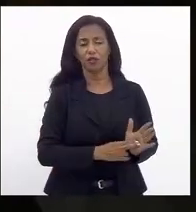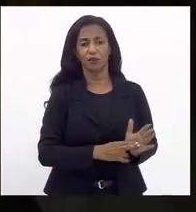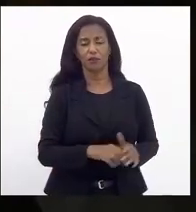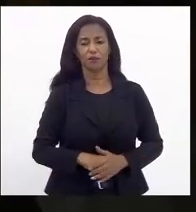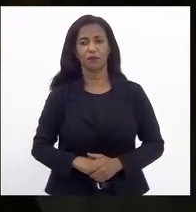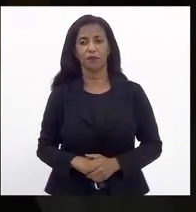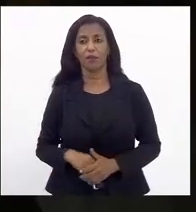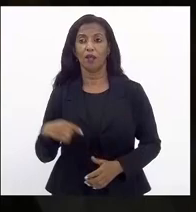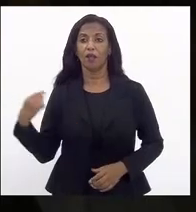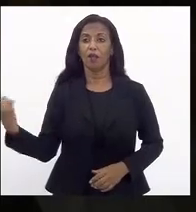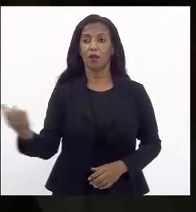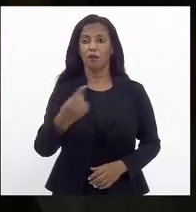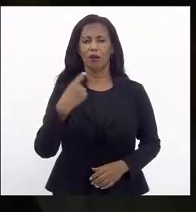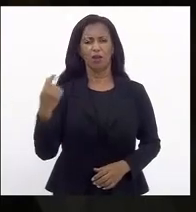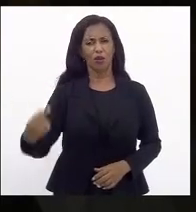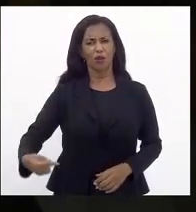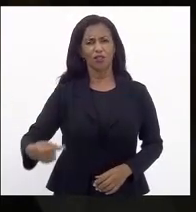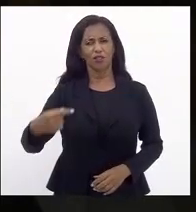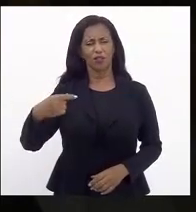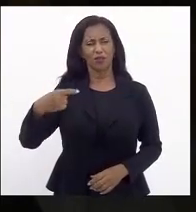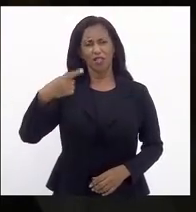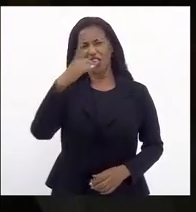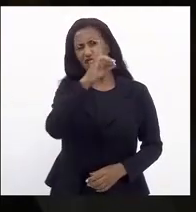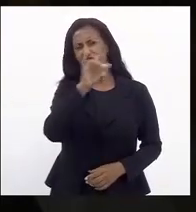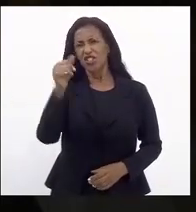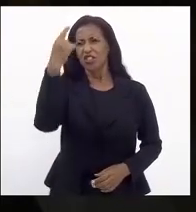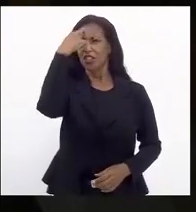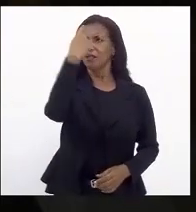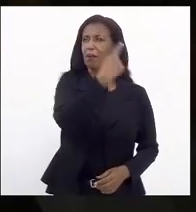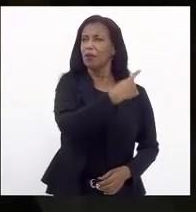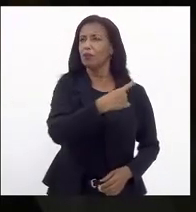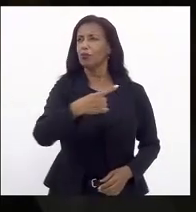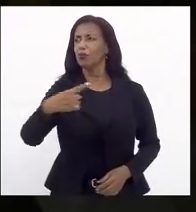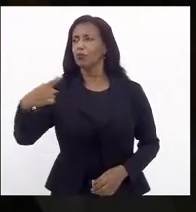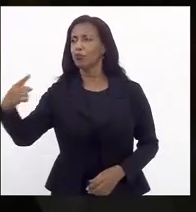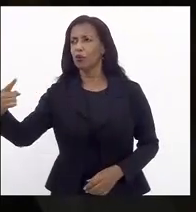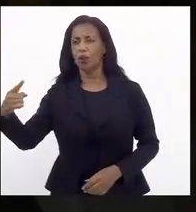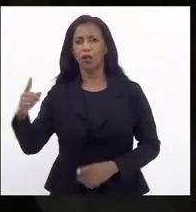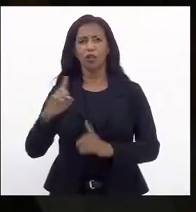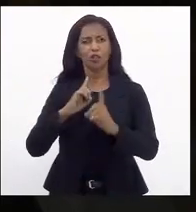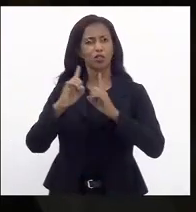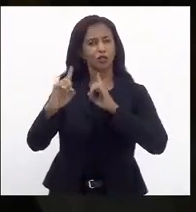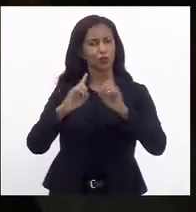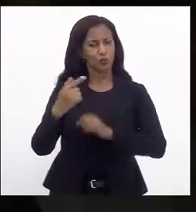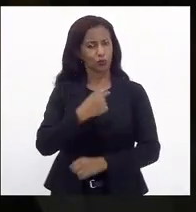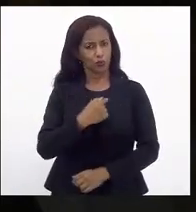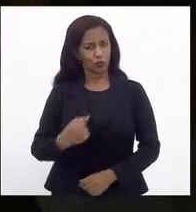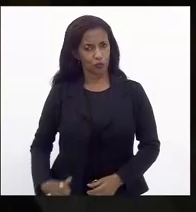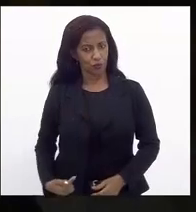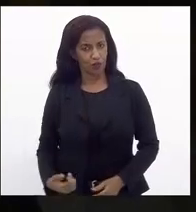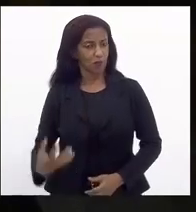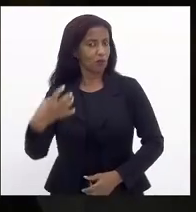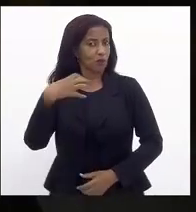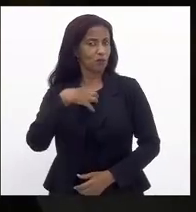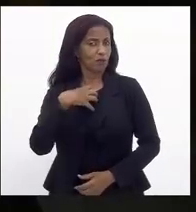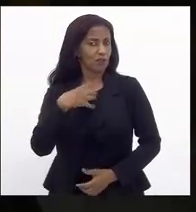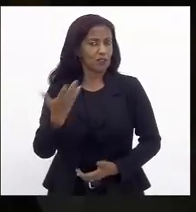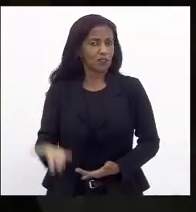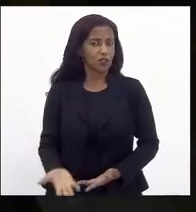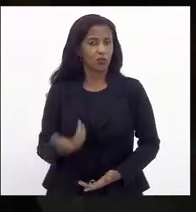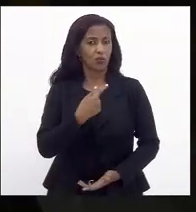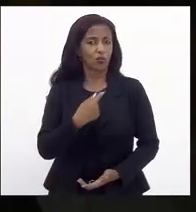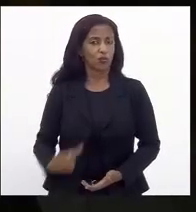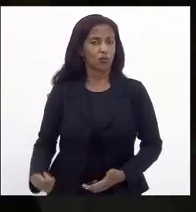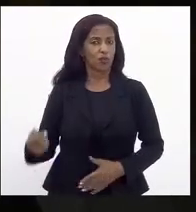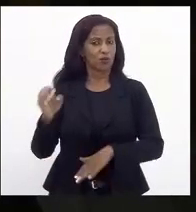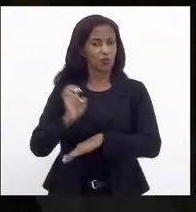é mas logo estamos aqui há dias discutindo com o governo que não faz sentido o Governo do Estado do Rio de Janeiro